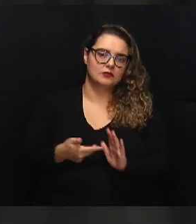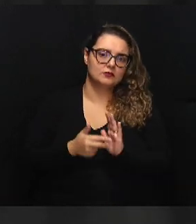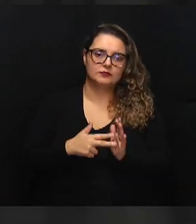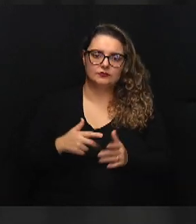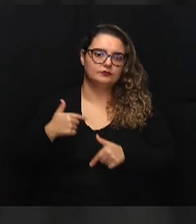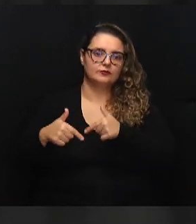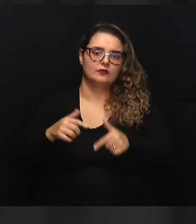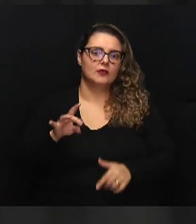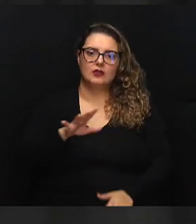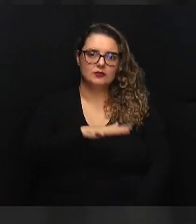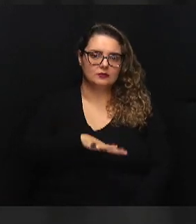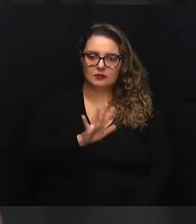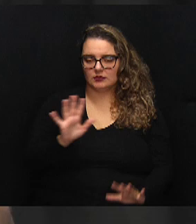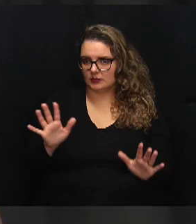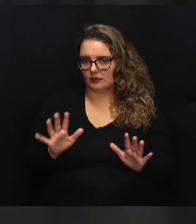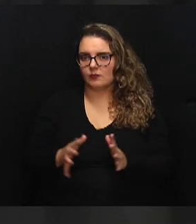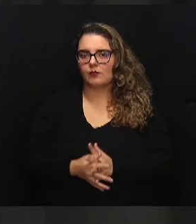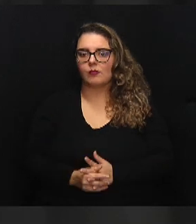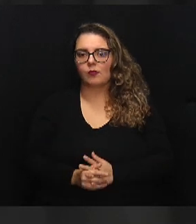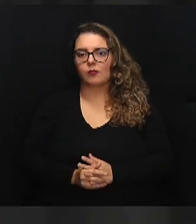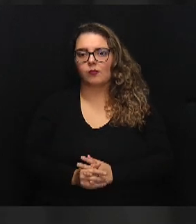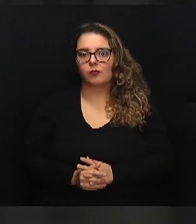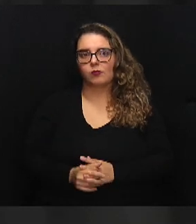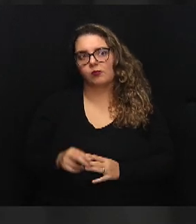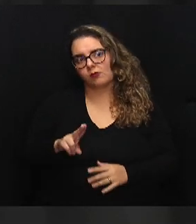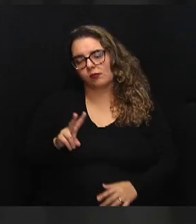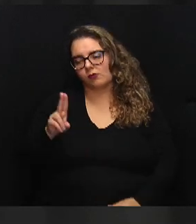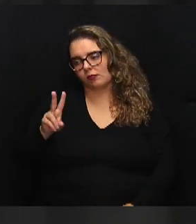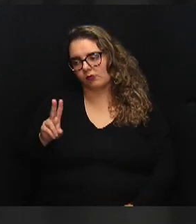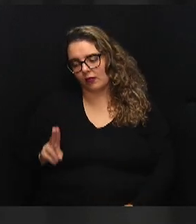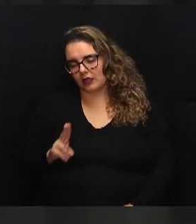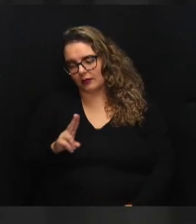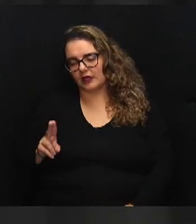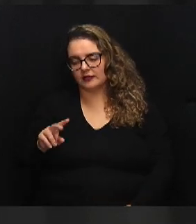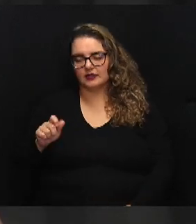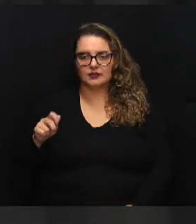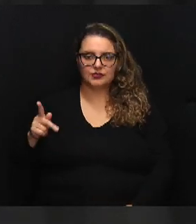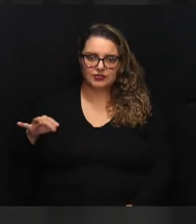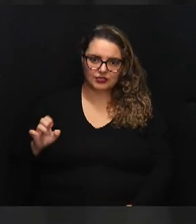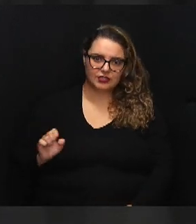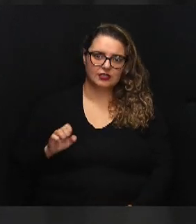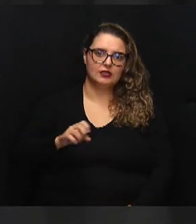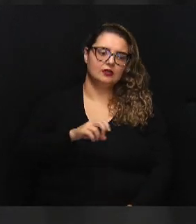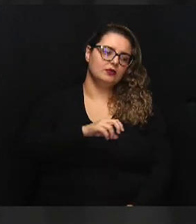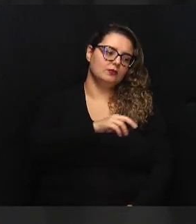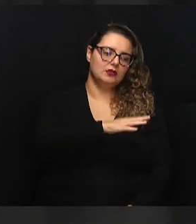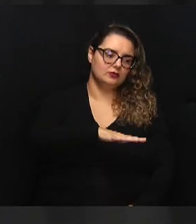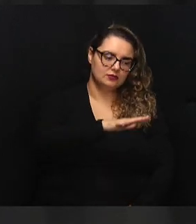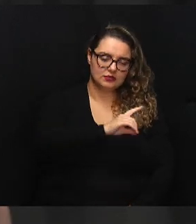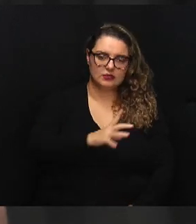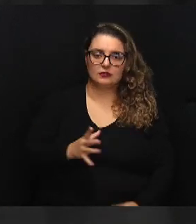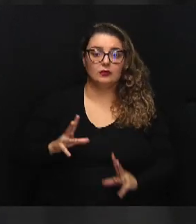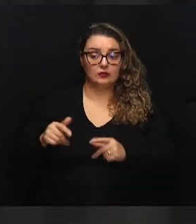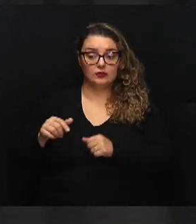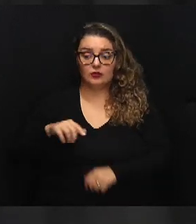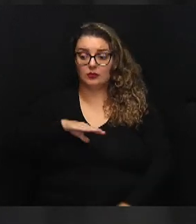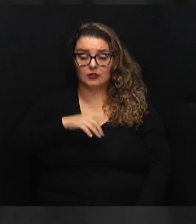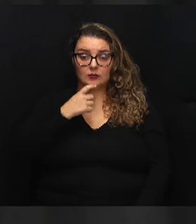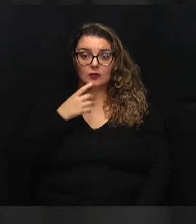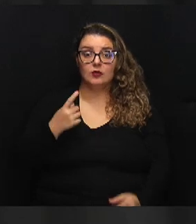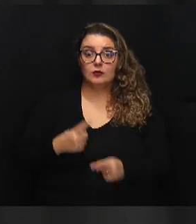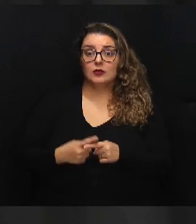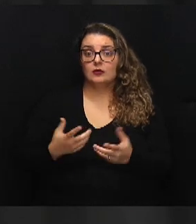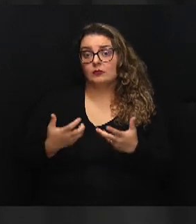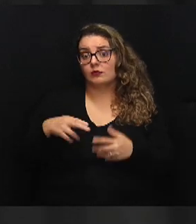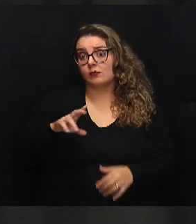trabalha ali pelo distrito ou pela Vila Padre Anchieta. Nós temos atuação em Campinas inteiro, Campinas como um todo, porque, queira ou não,